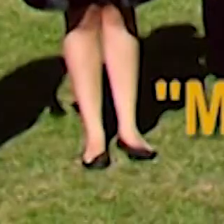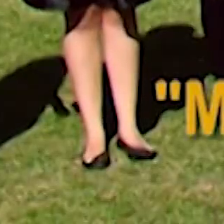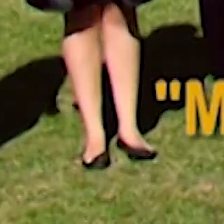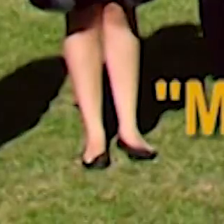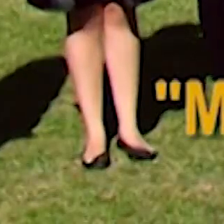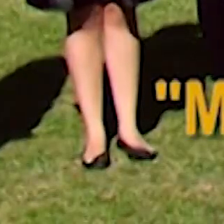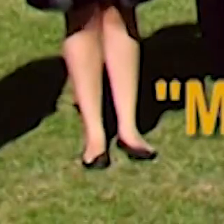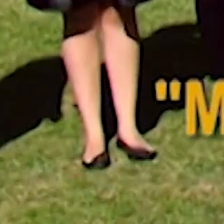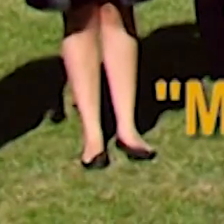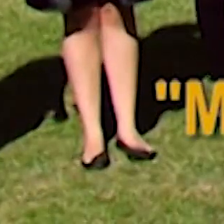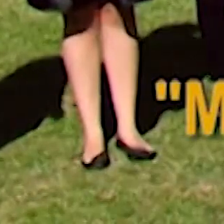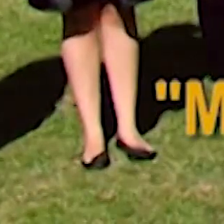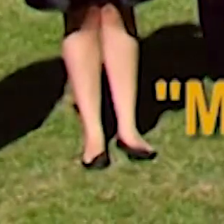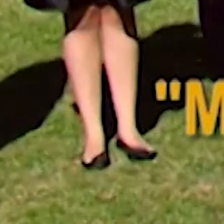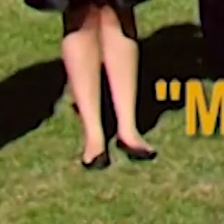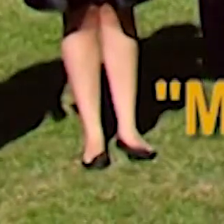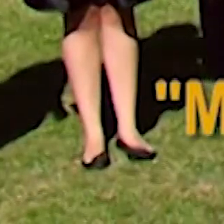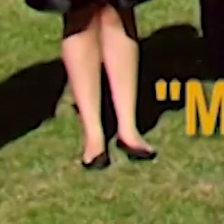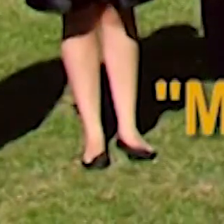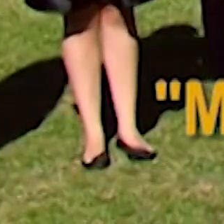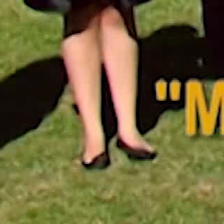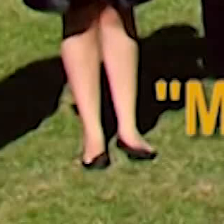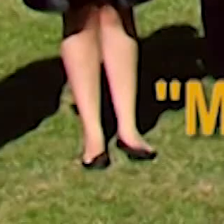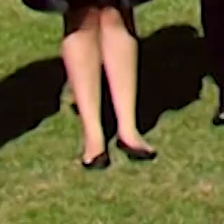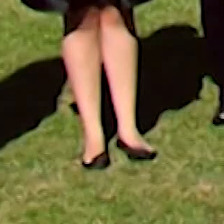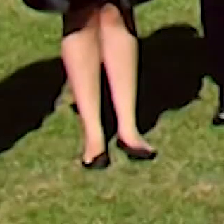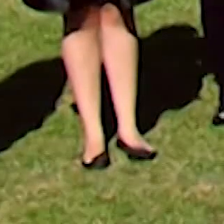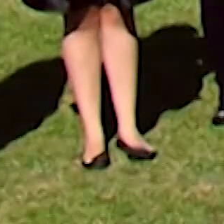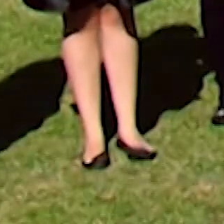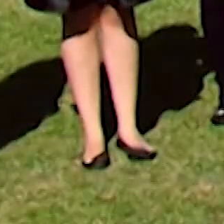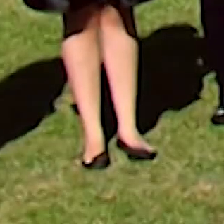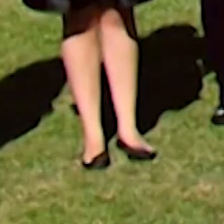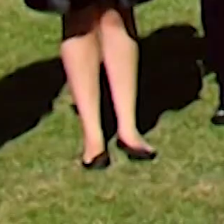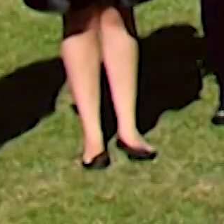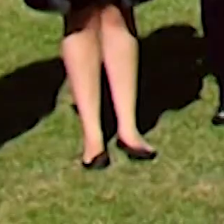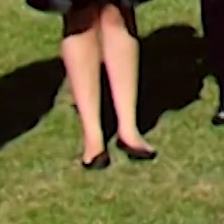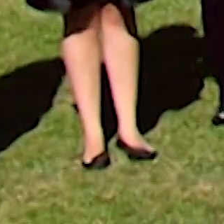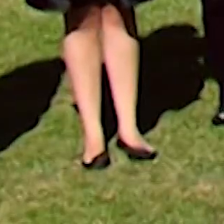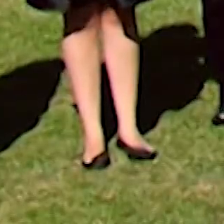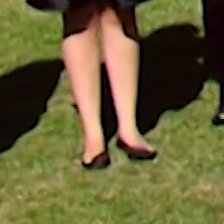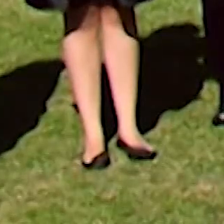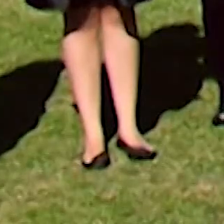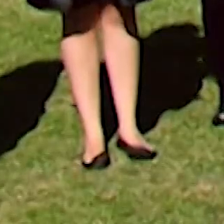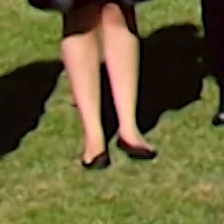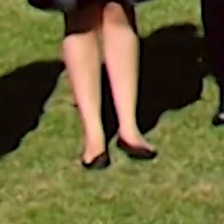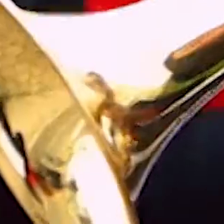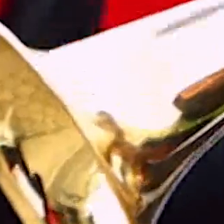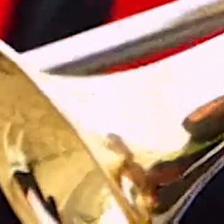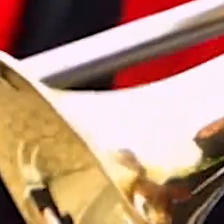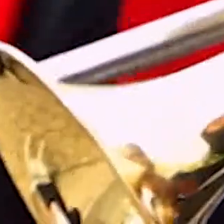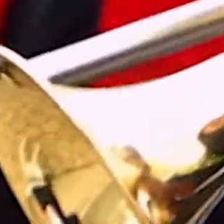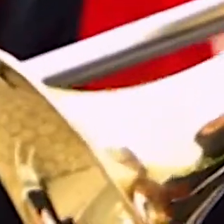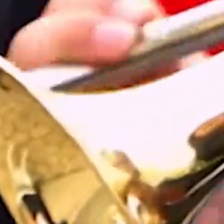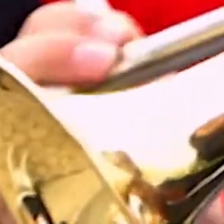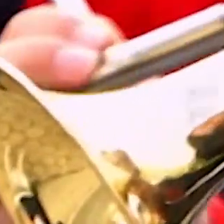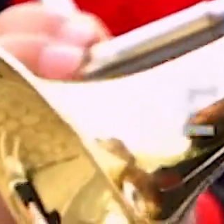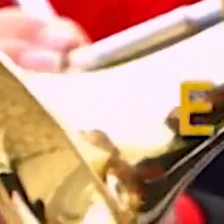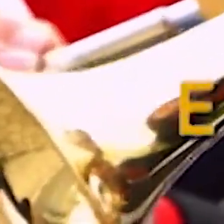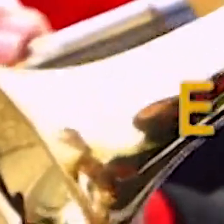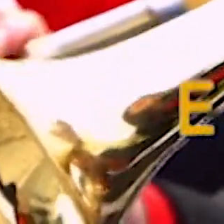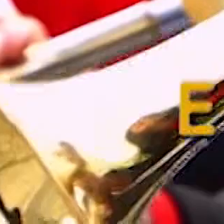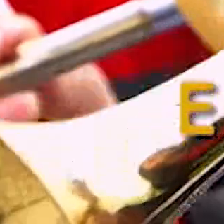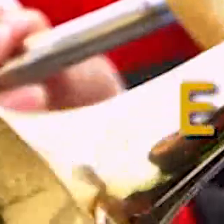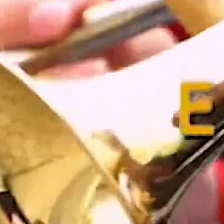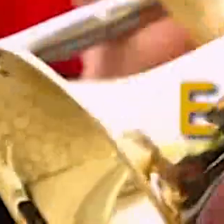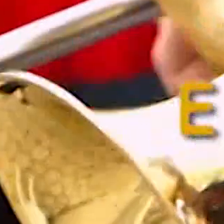Morado do Progresso, do Portinho, cidade de paz, Jacareí,